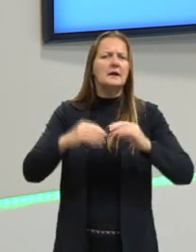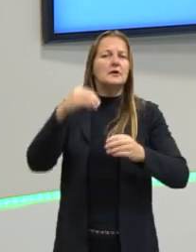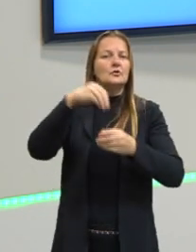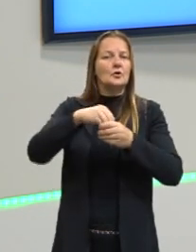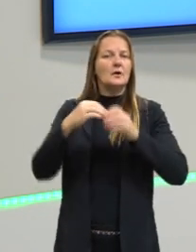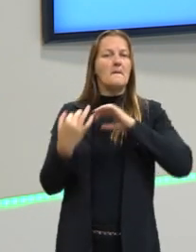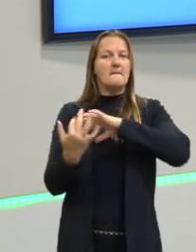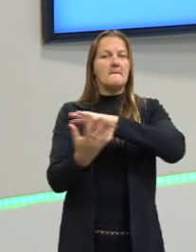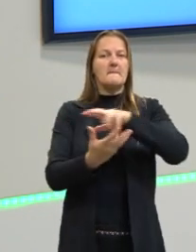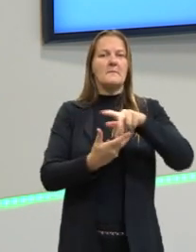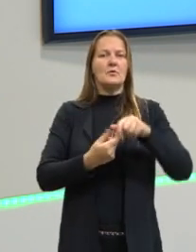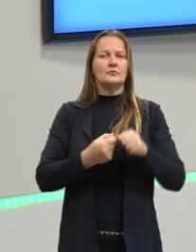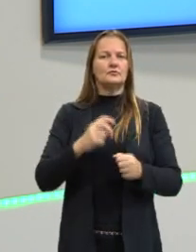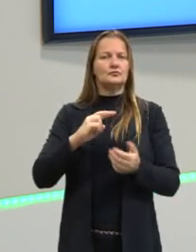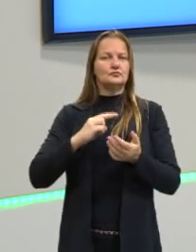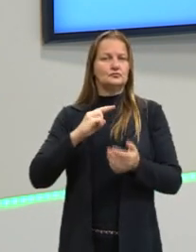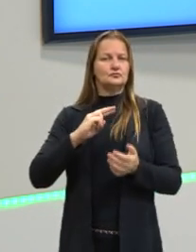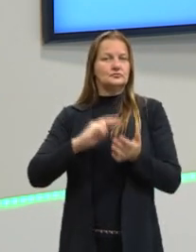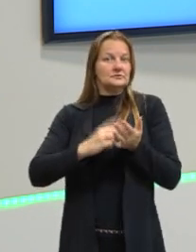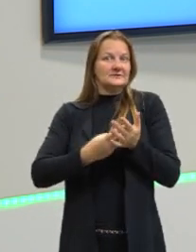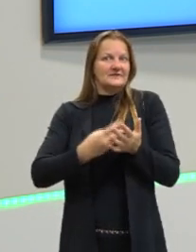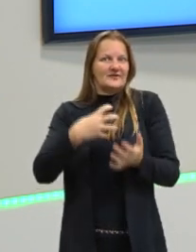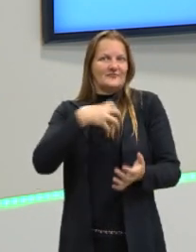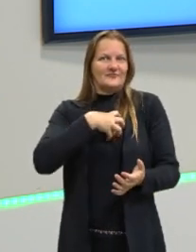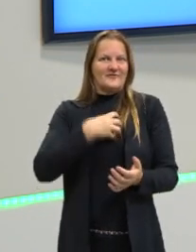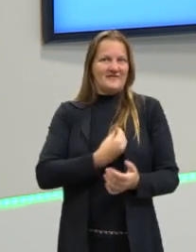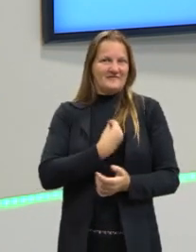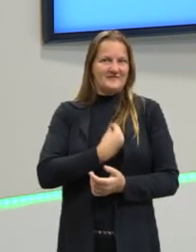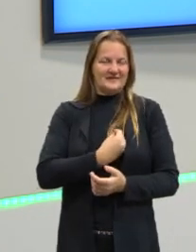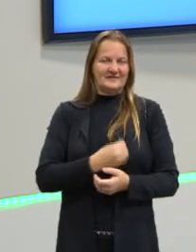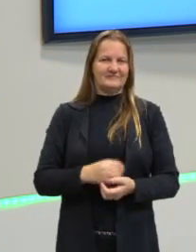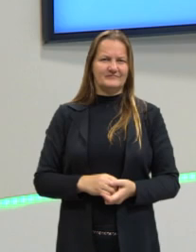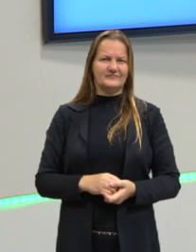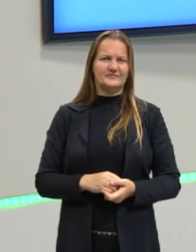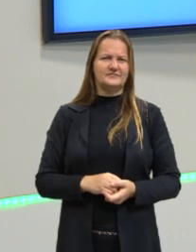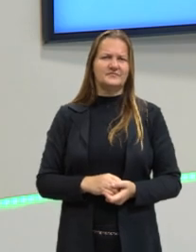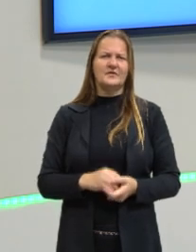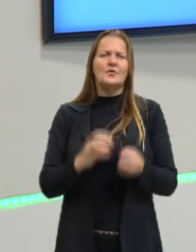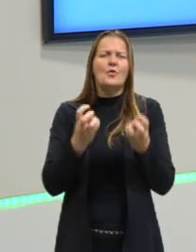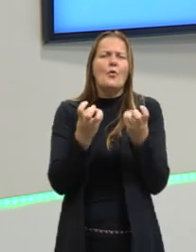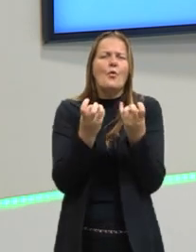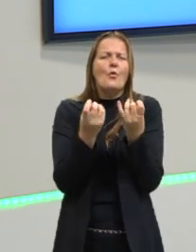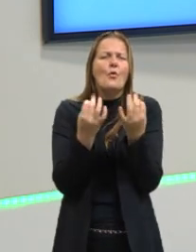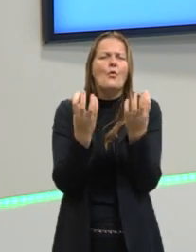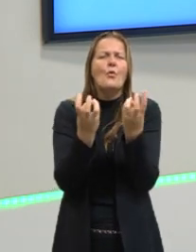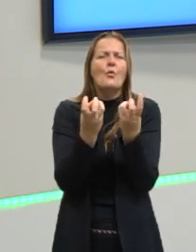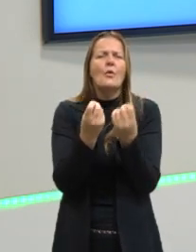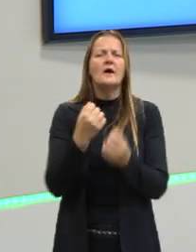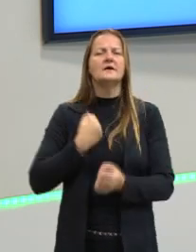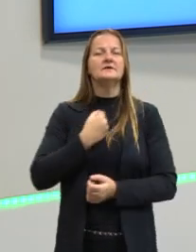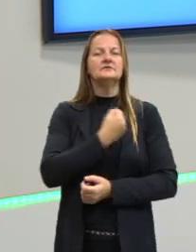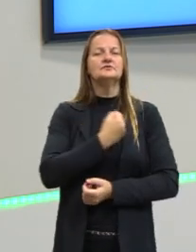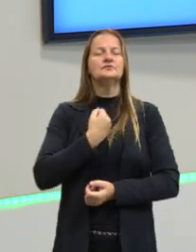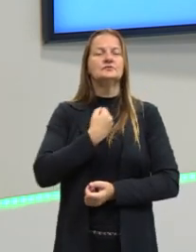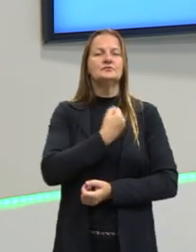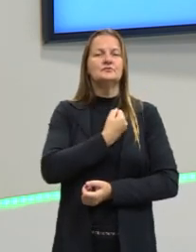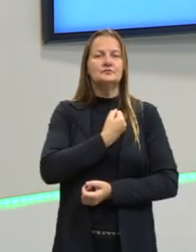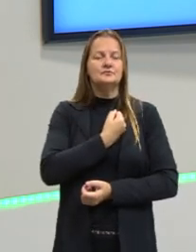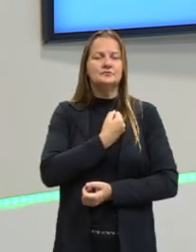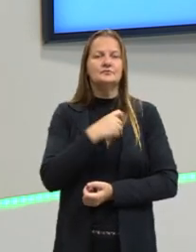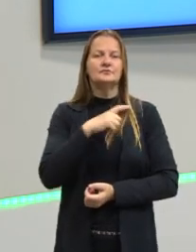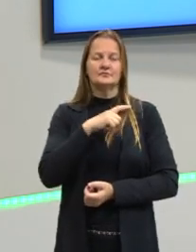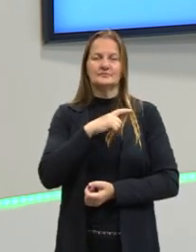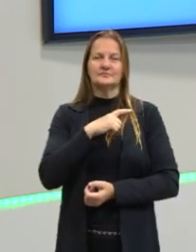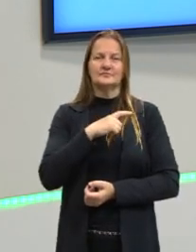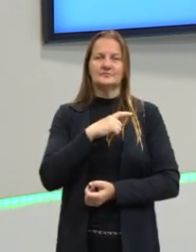no mundo real para dar significado ao conhecimento E hoje nós vamos ver o quê quais então os números que são quais são